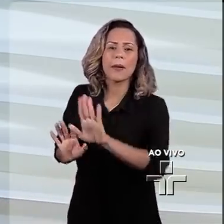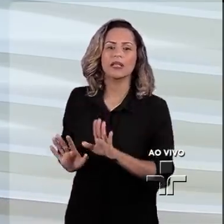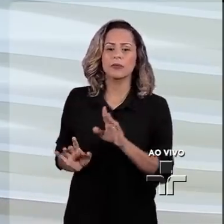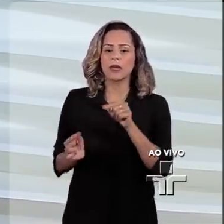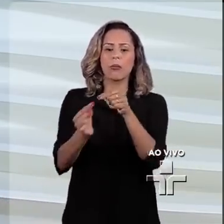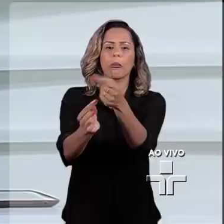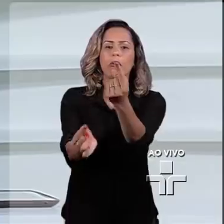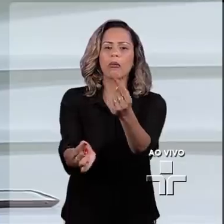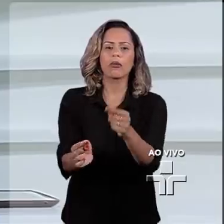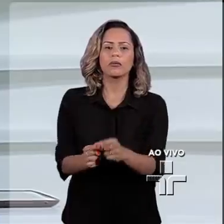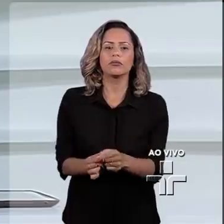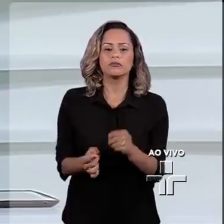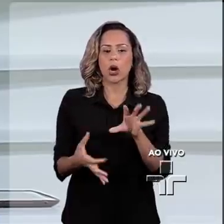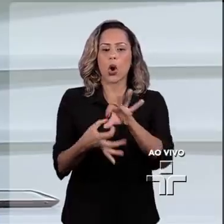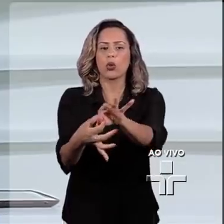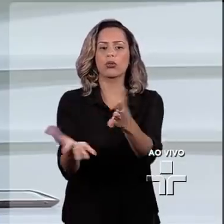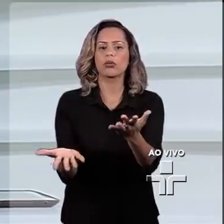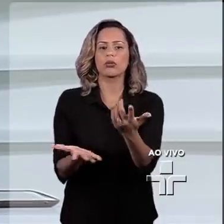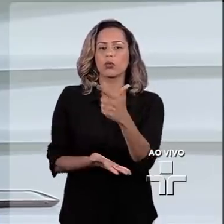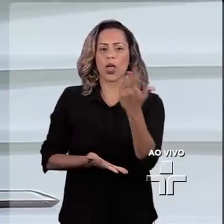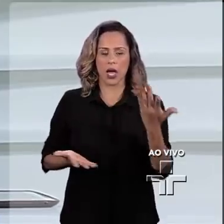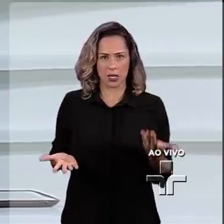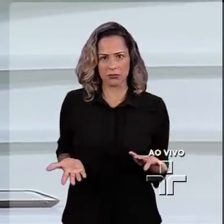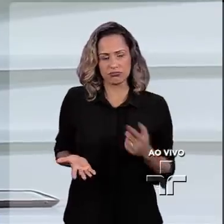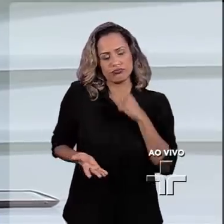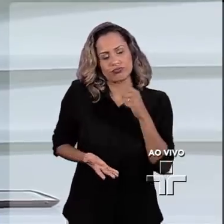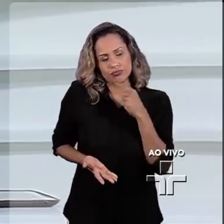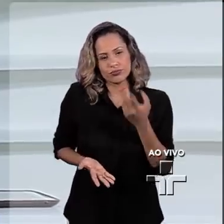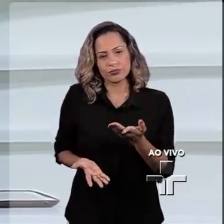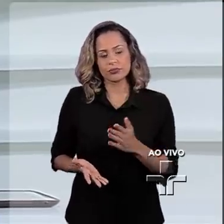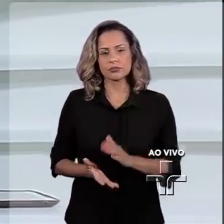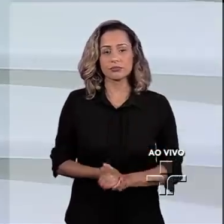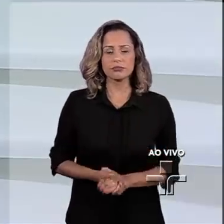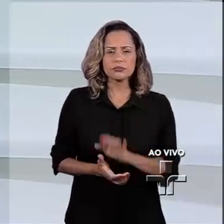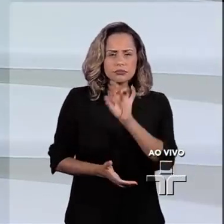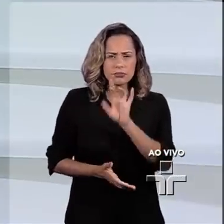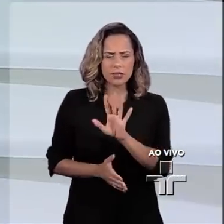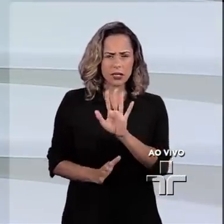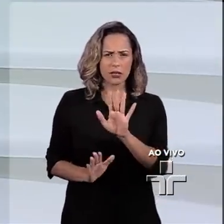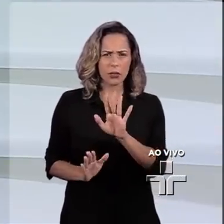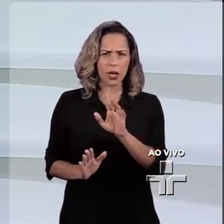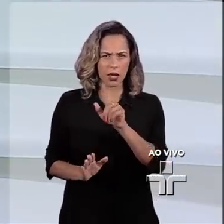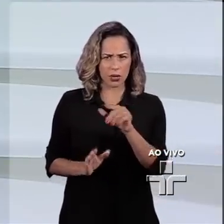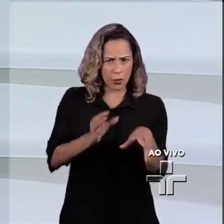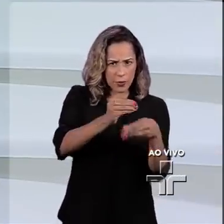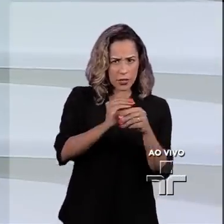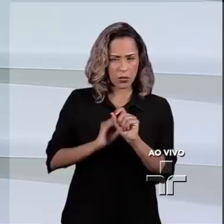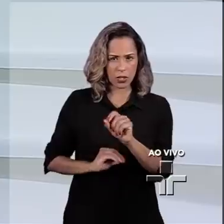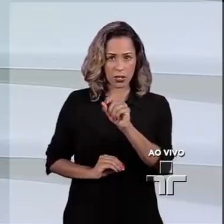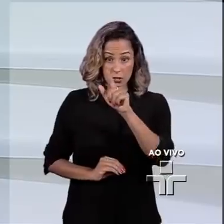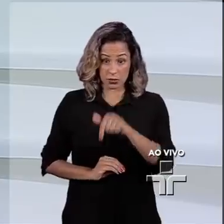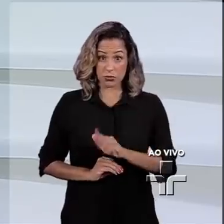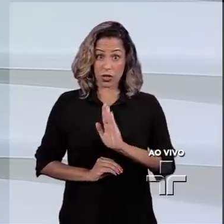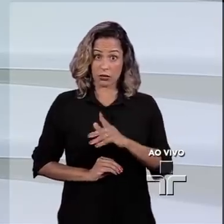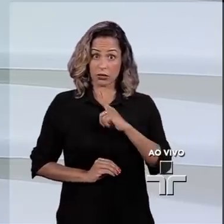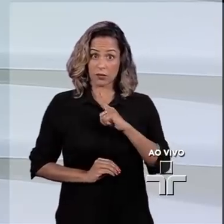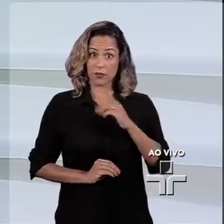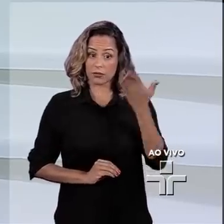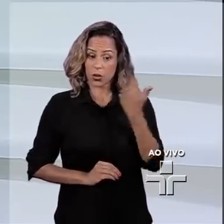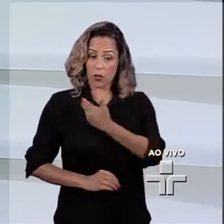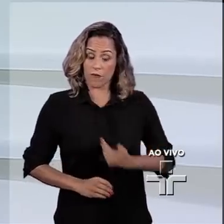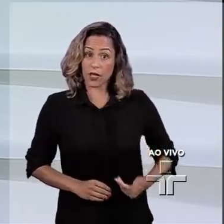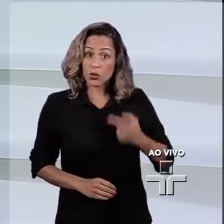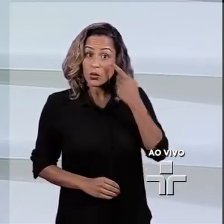nenhum. Quer falar? Só para continuar esse tema, isso é uma mudança. Pelo menos durante o governo Dória não se falou